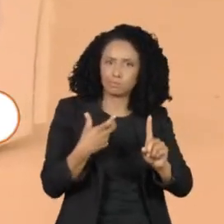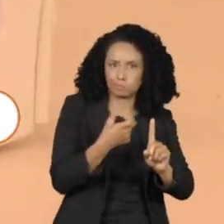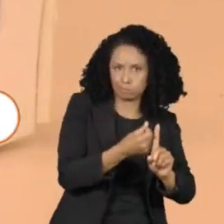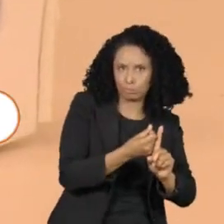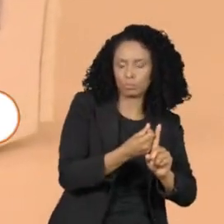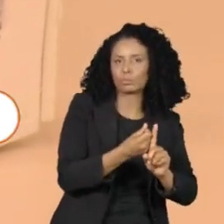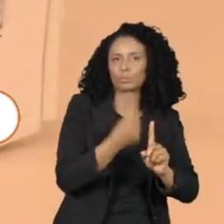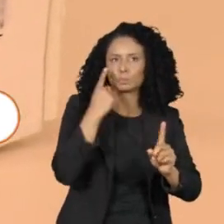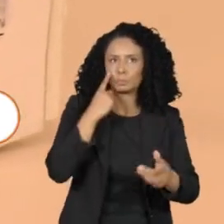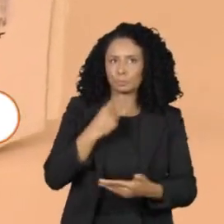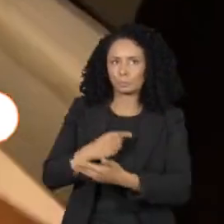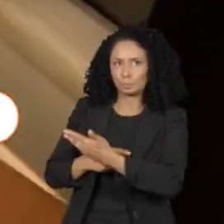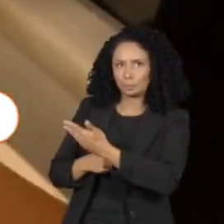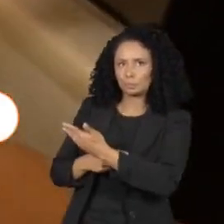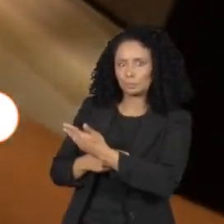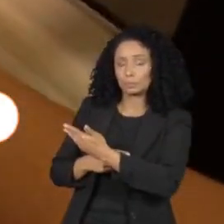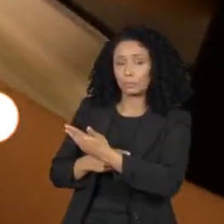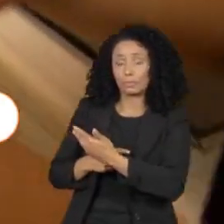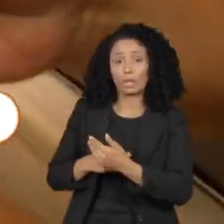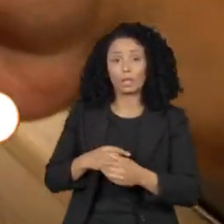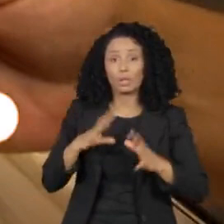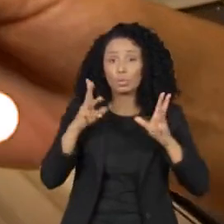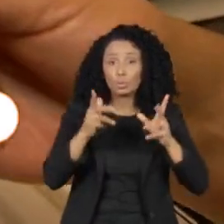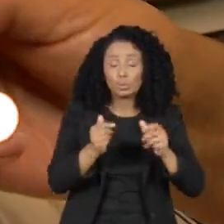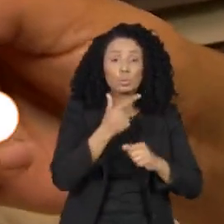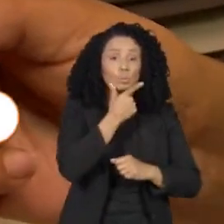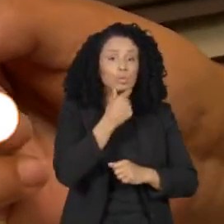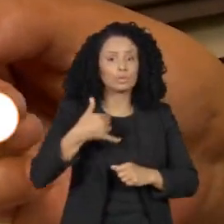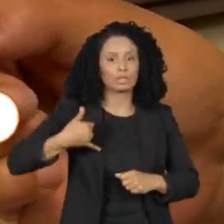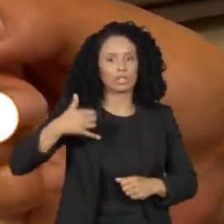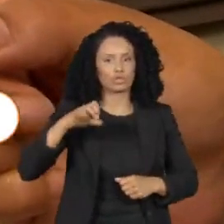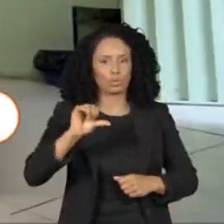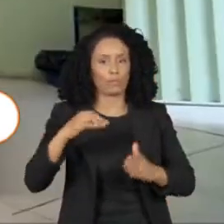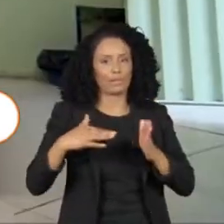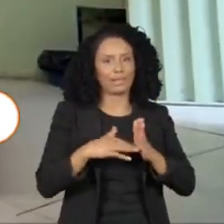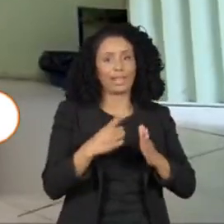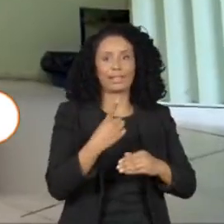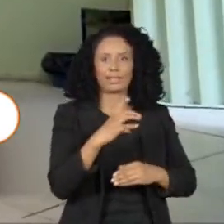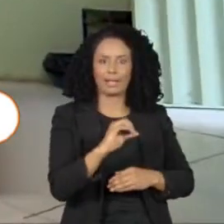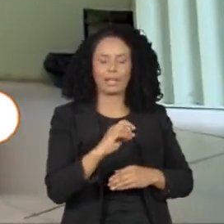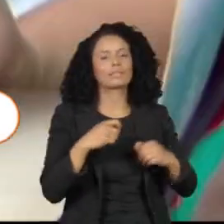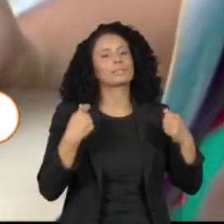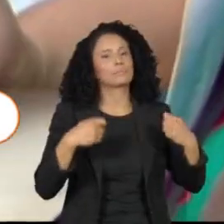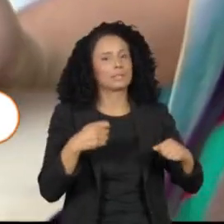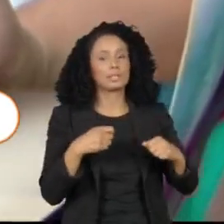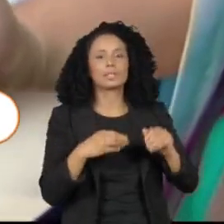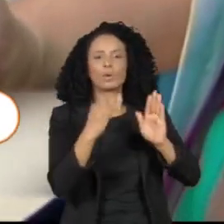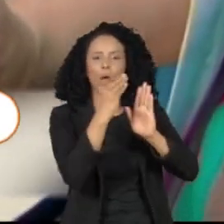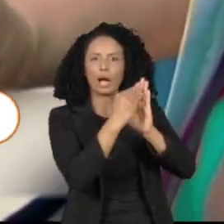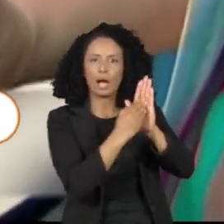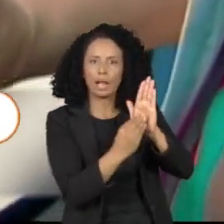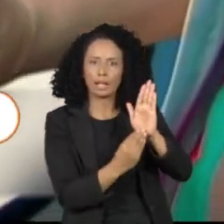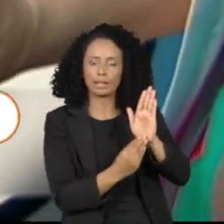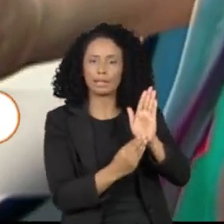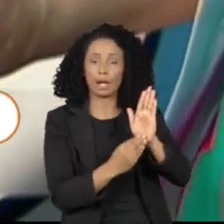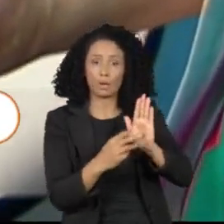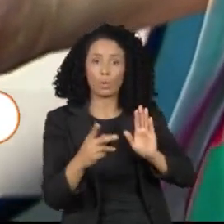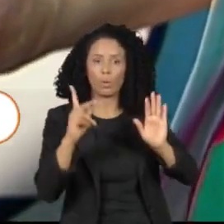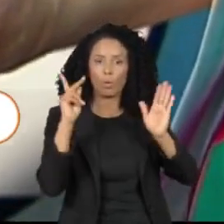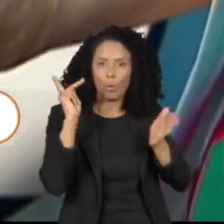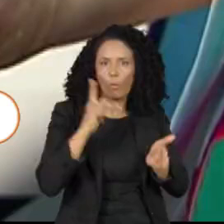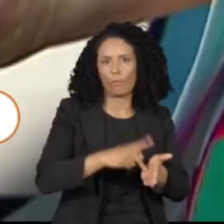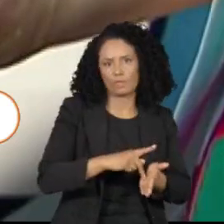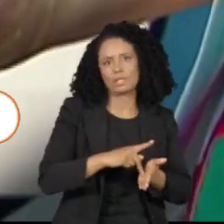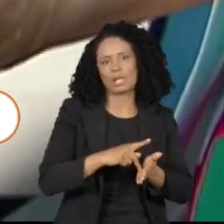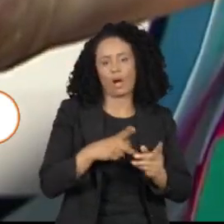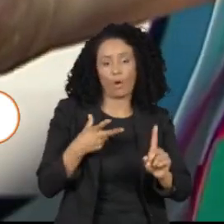meningocócica ACWY. Meninos de 9 e 10 anos foram incluídos no calendário oficial permanente da vacina contra o